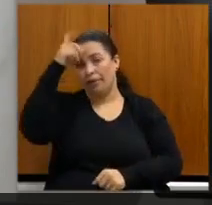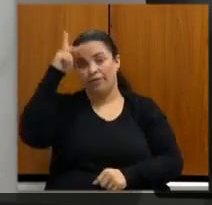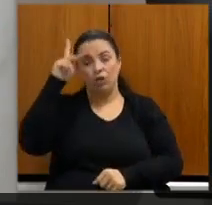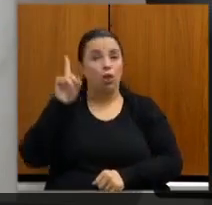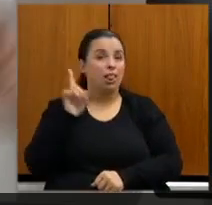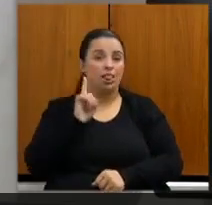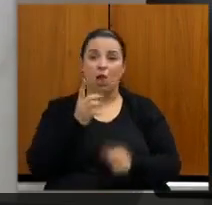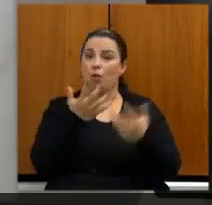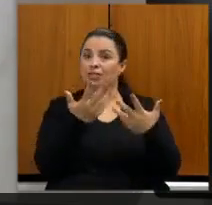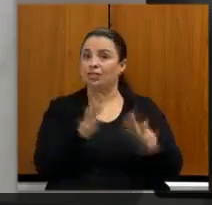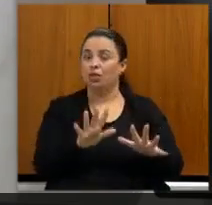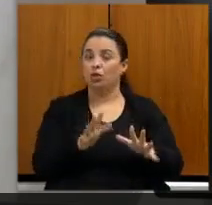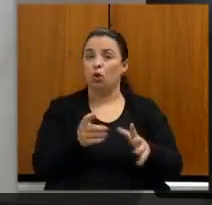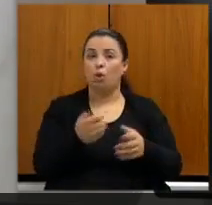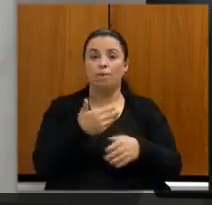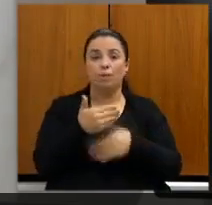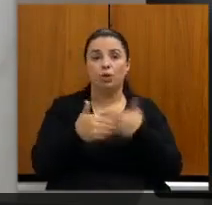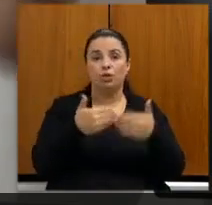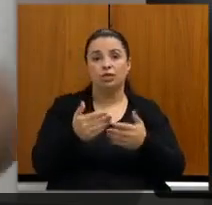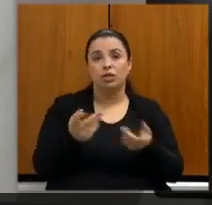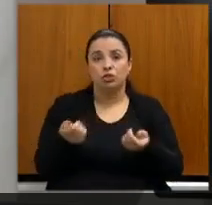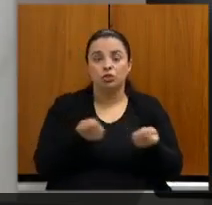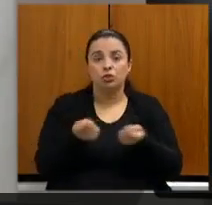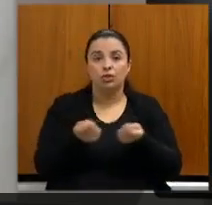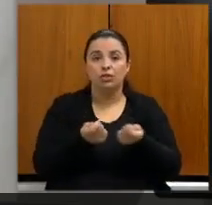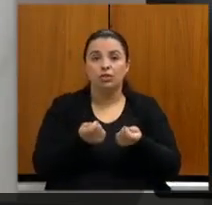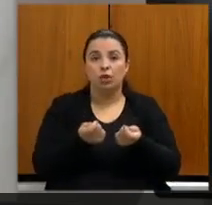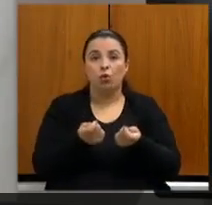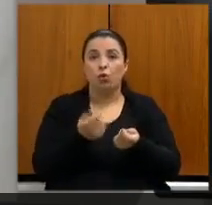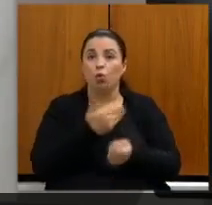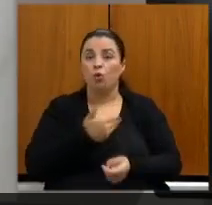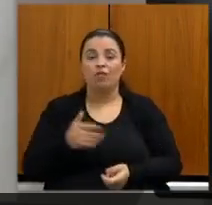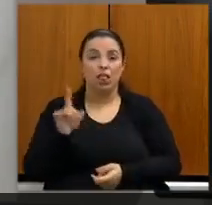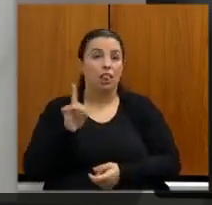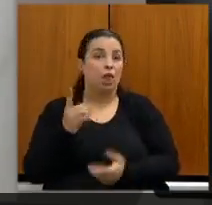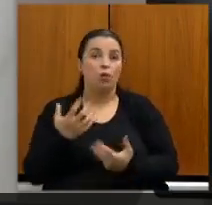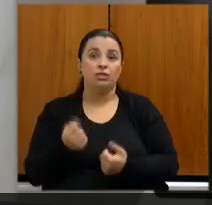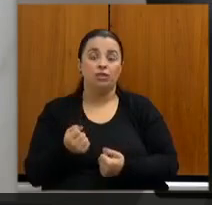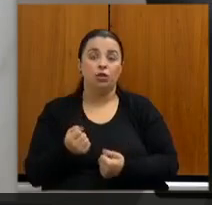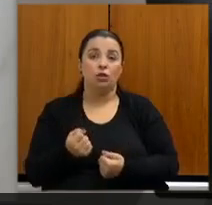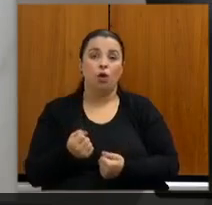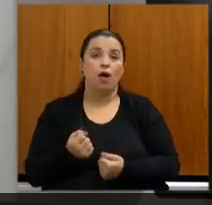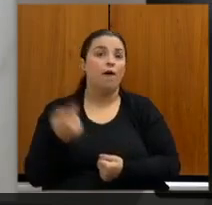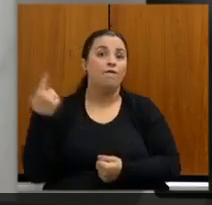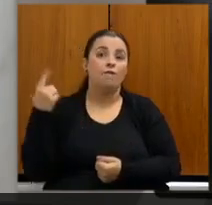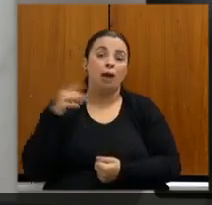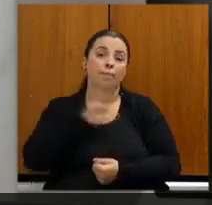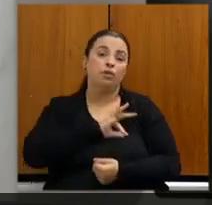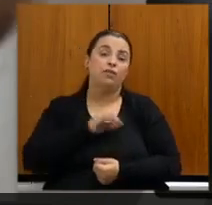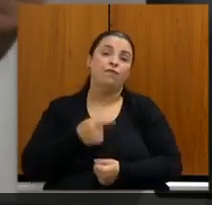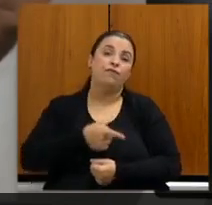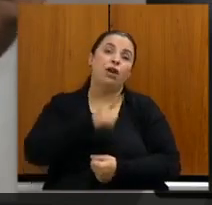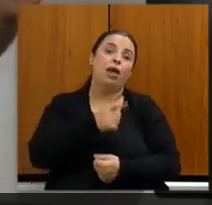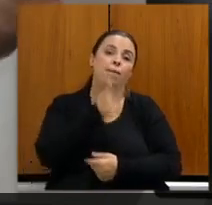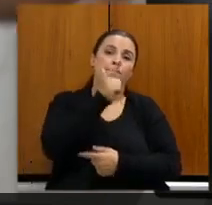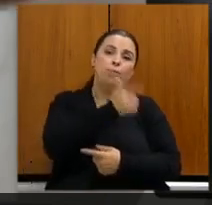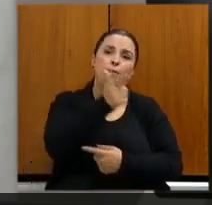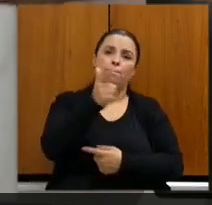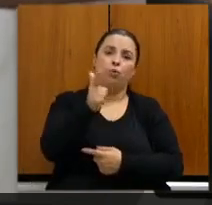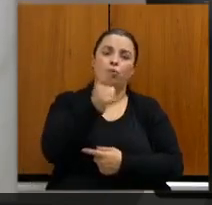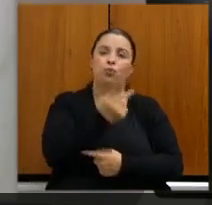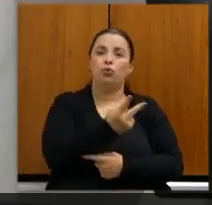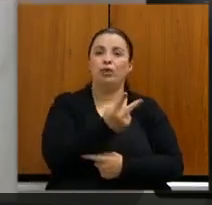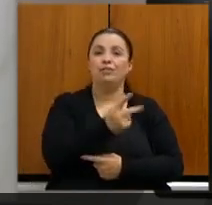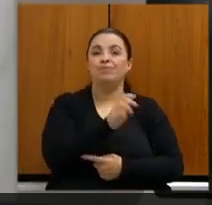Governador mandou a tropa de choque foi lá matou dois o Eronildes e o Elder